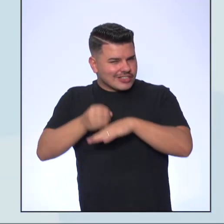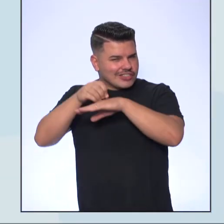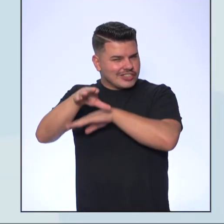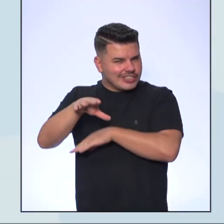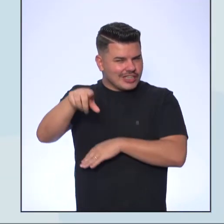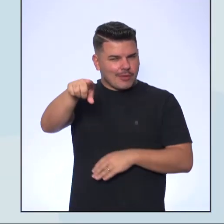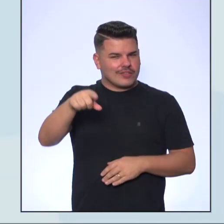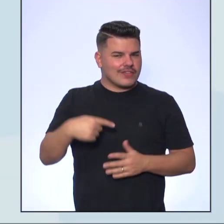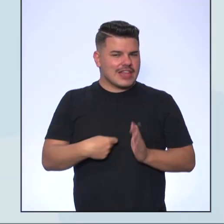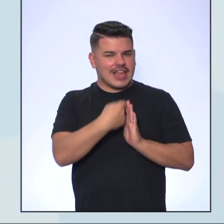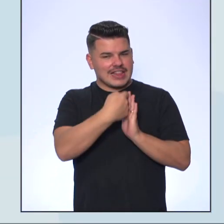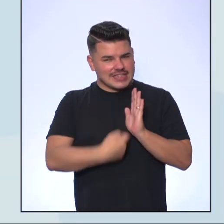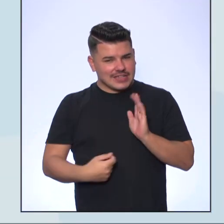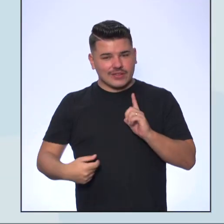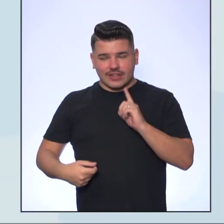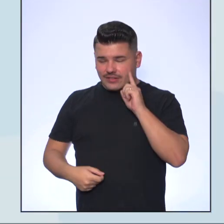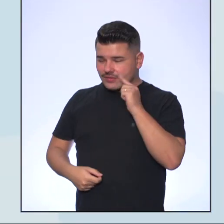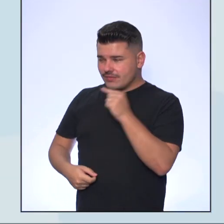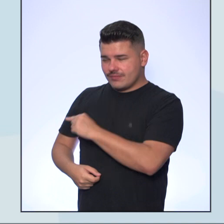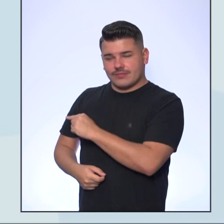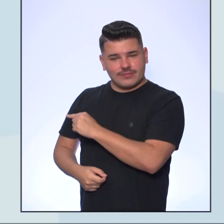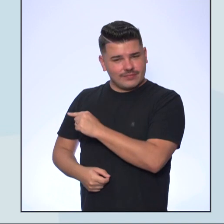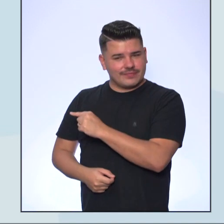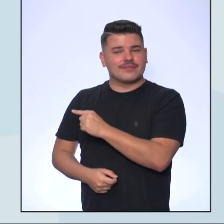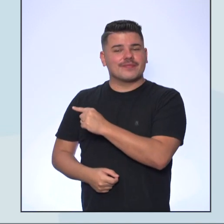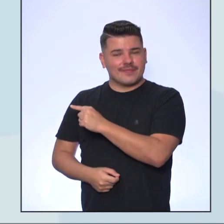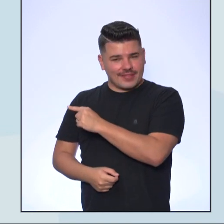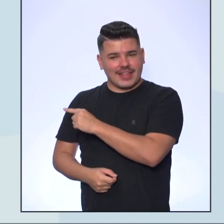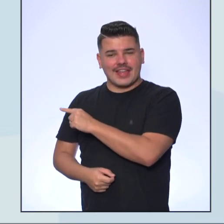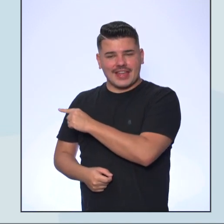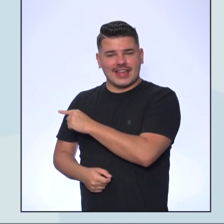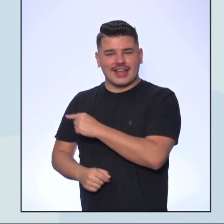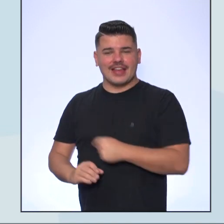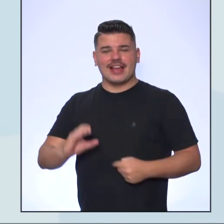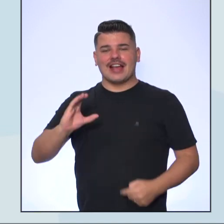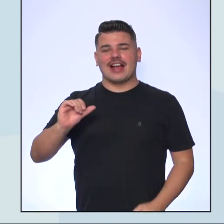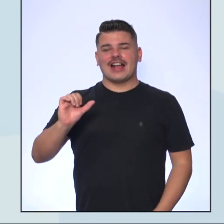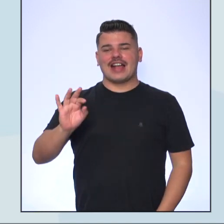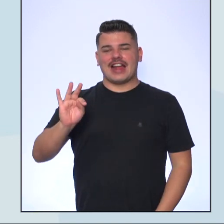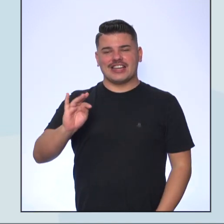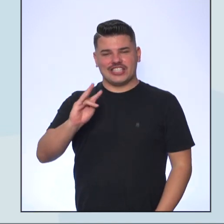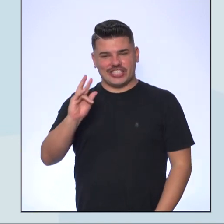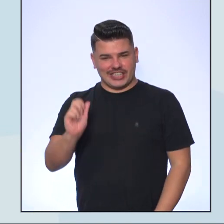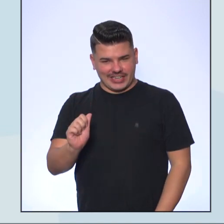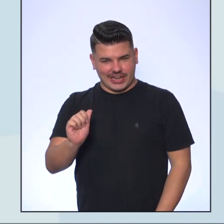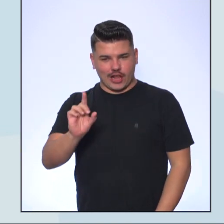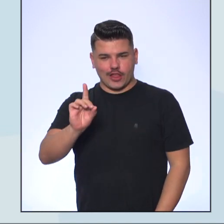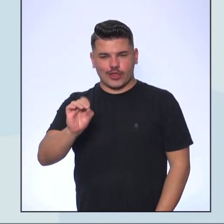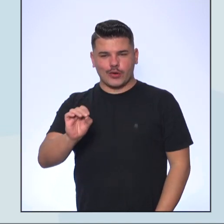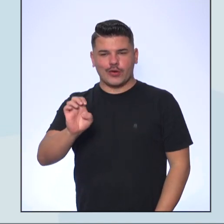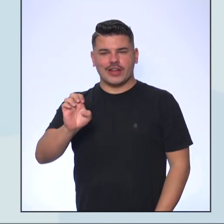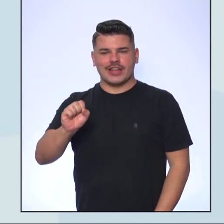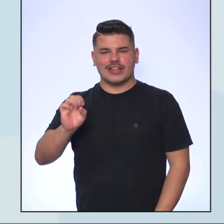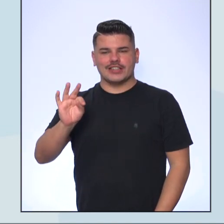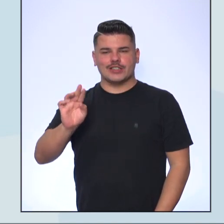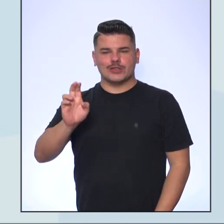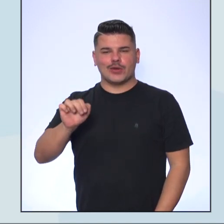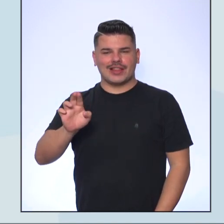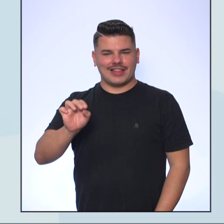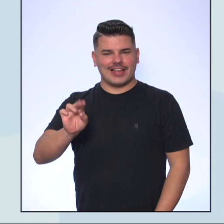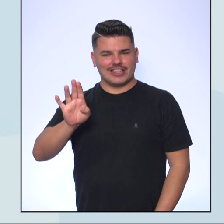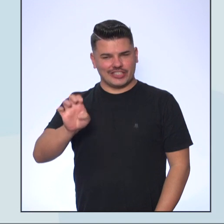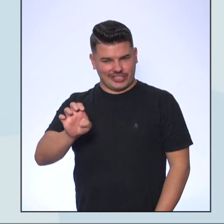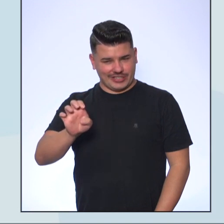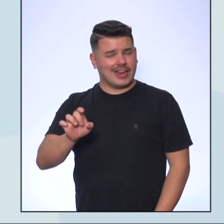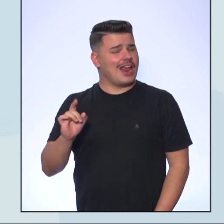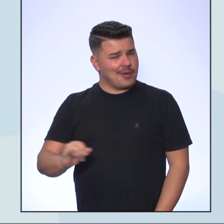olhar, tem uma cartilha do participante lá, inclusive ela dá dicas sobre a redação do Enem, por exemplo. Isso é muito